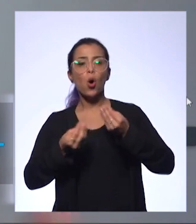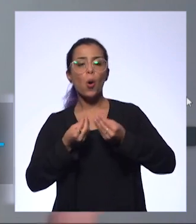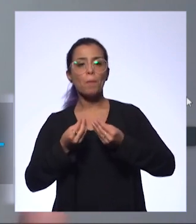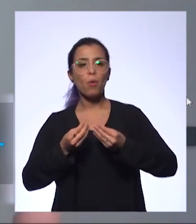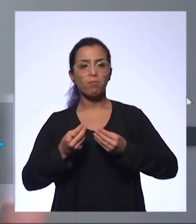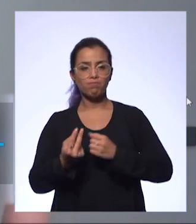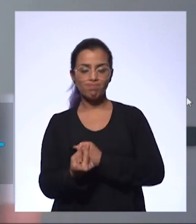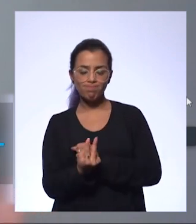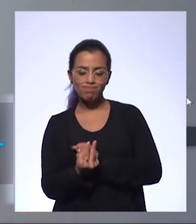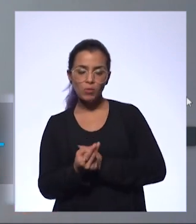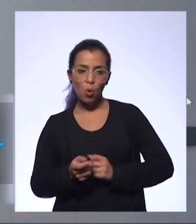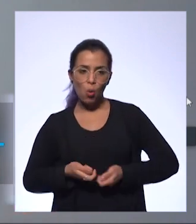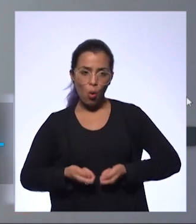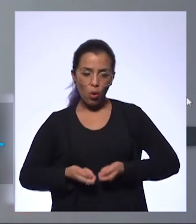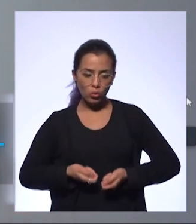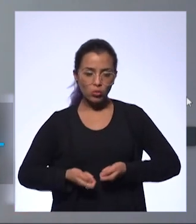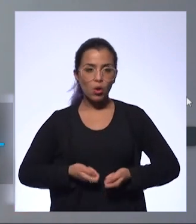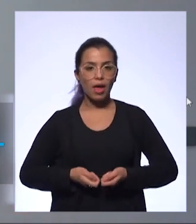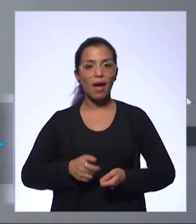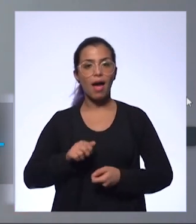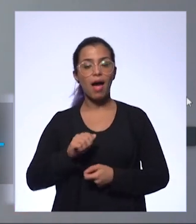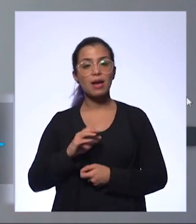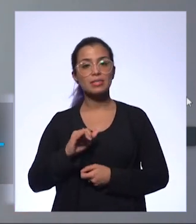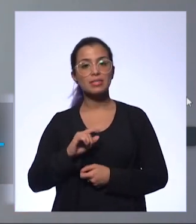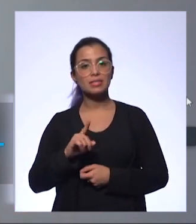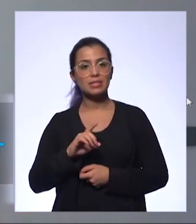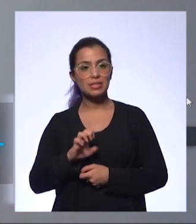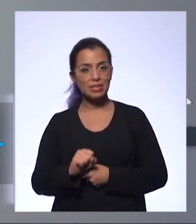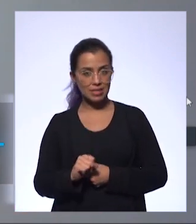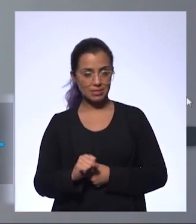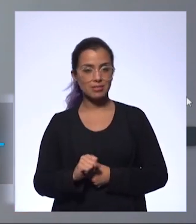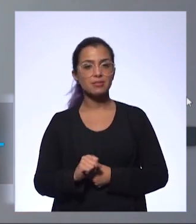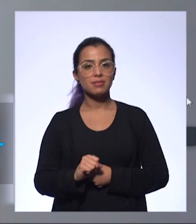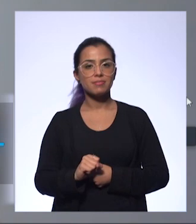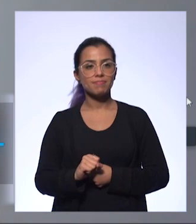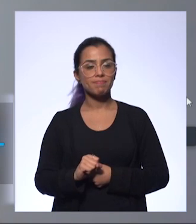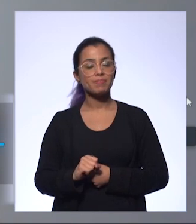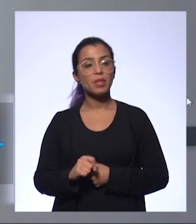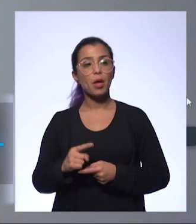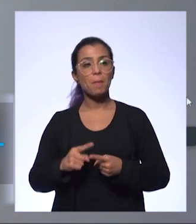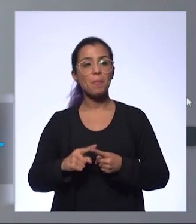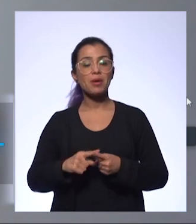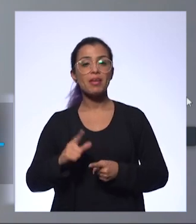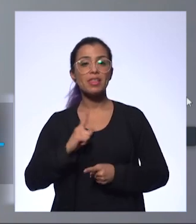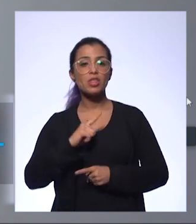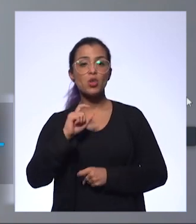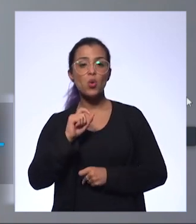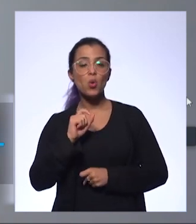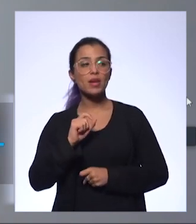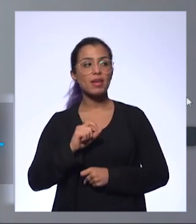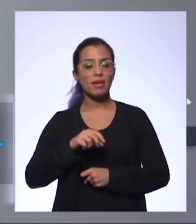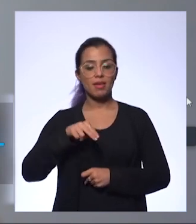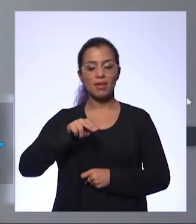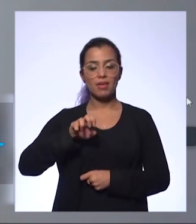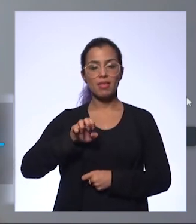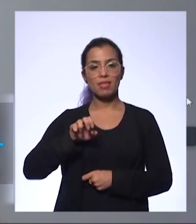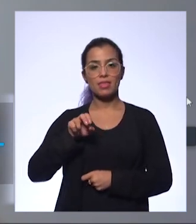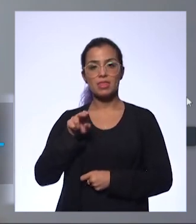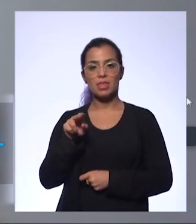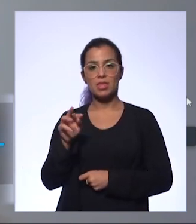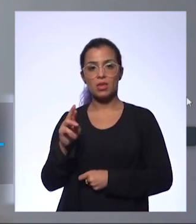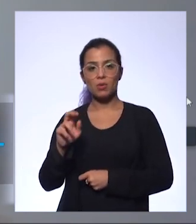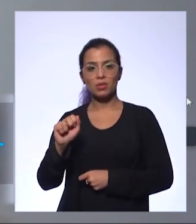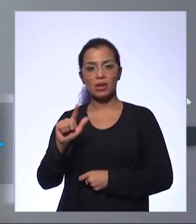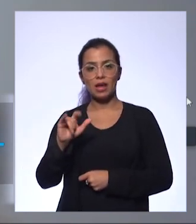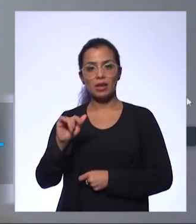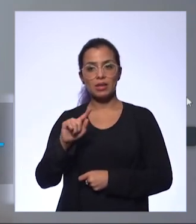essa acidez do estômago, que na química nós estudamos o quê? Reação de neutralização. Se puder colocar o